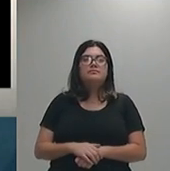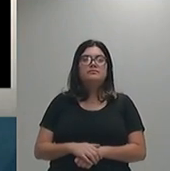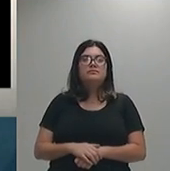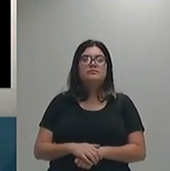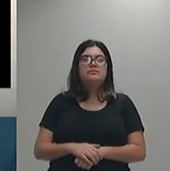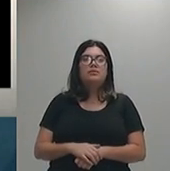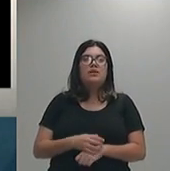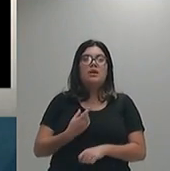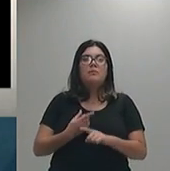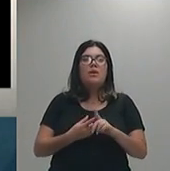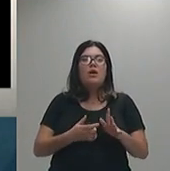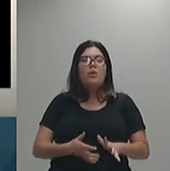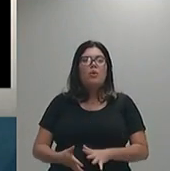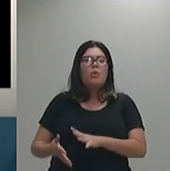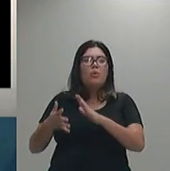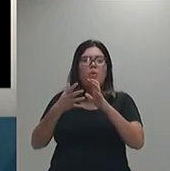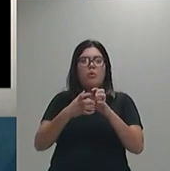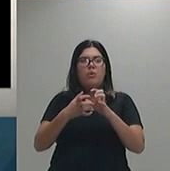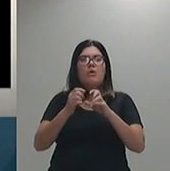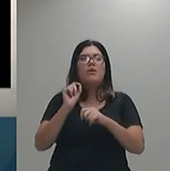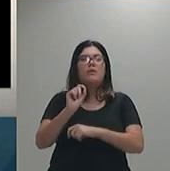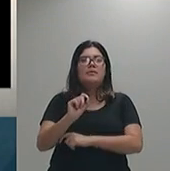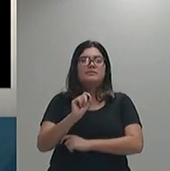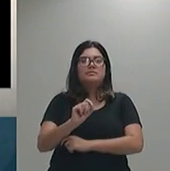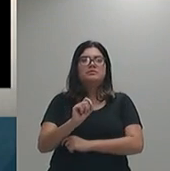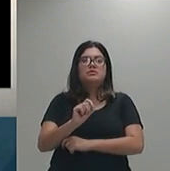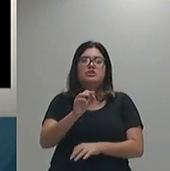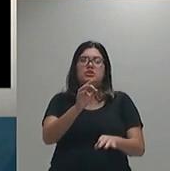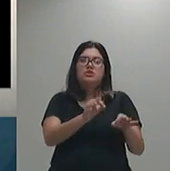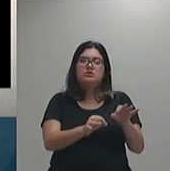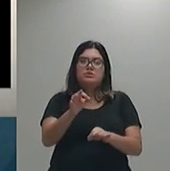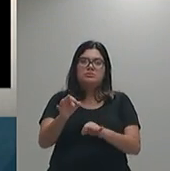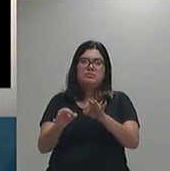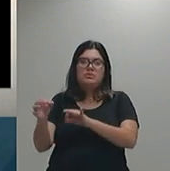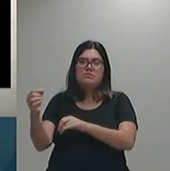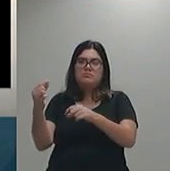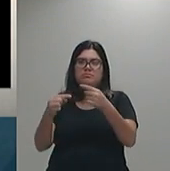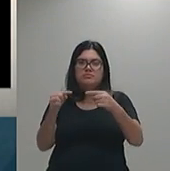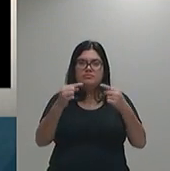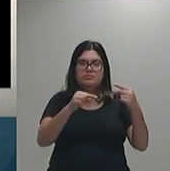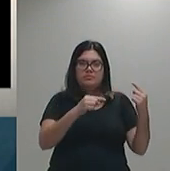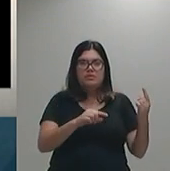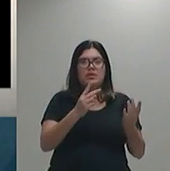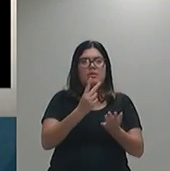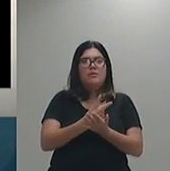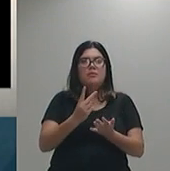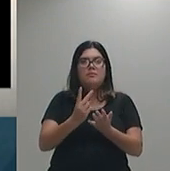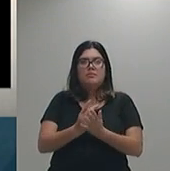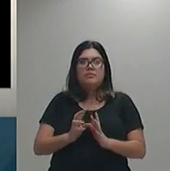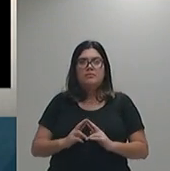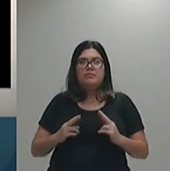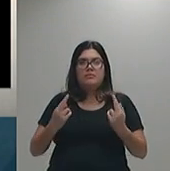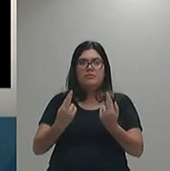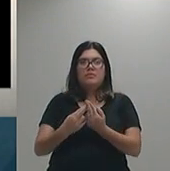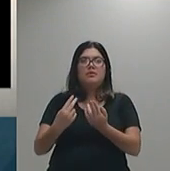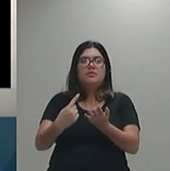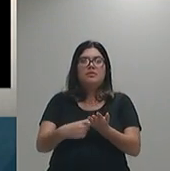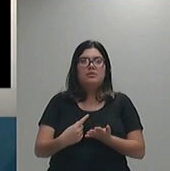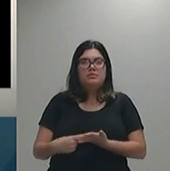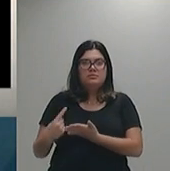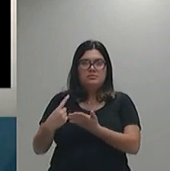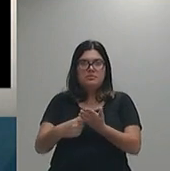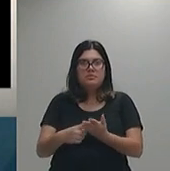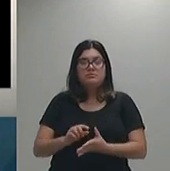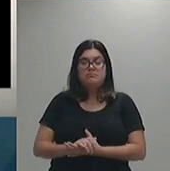coloca entre entre tribunais arbitrais compostos pela mesma Câmara de arbitragem do mercado se não